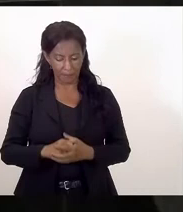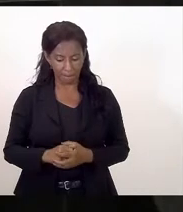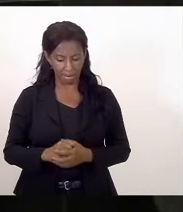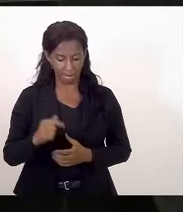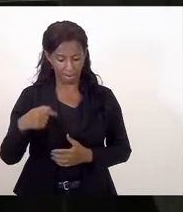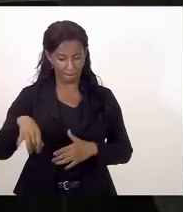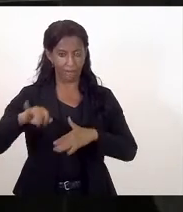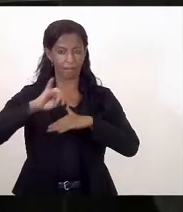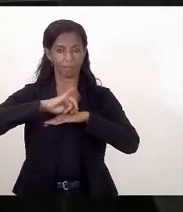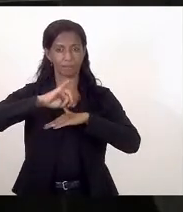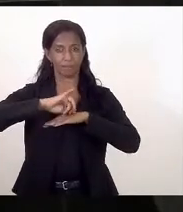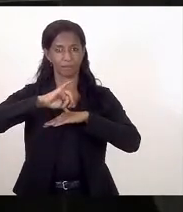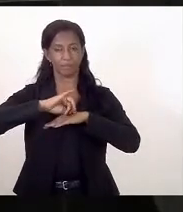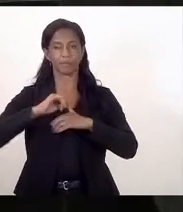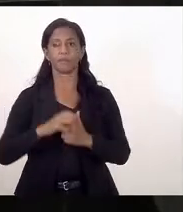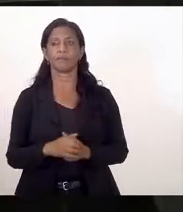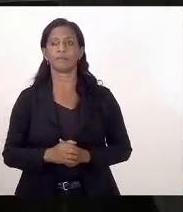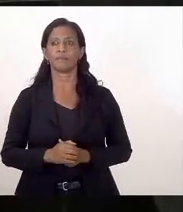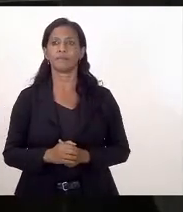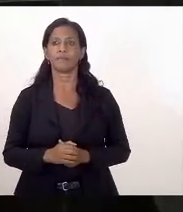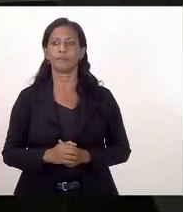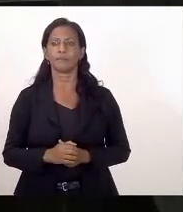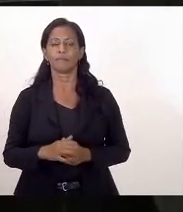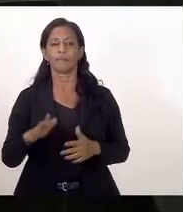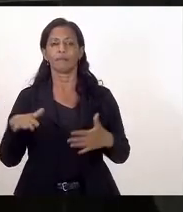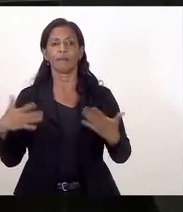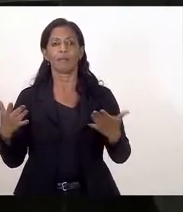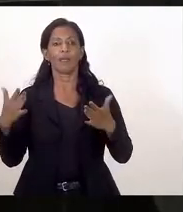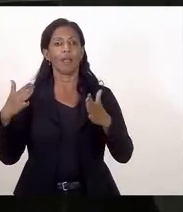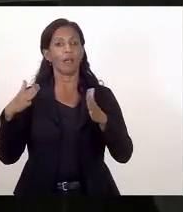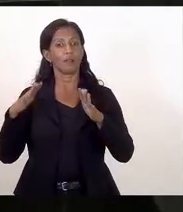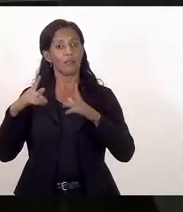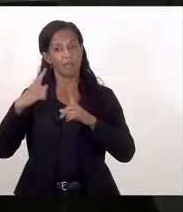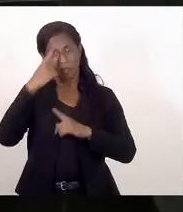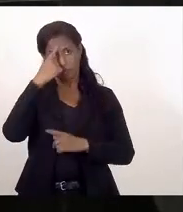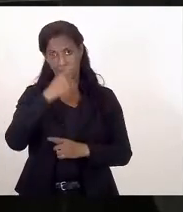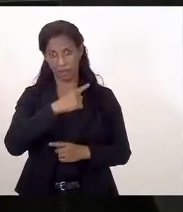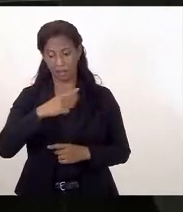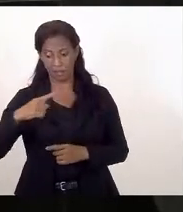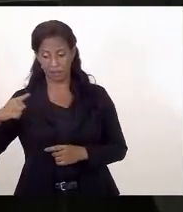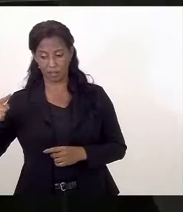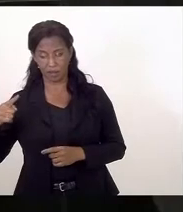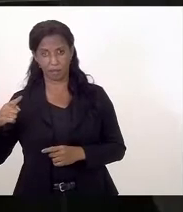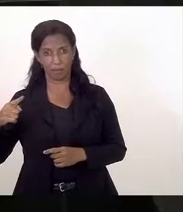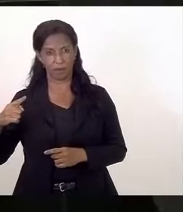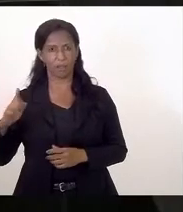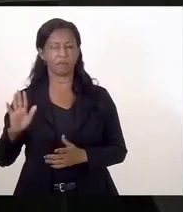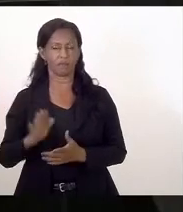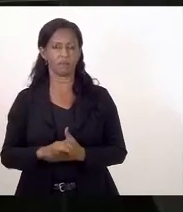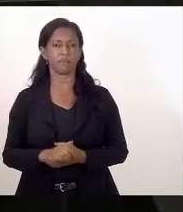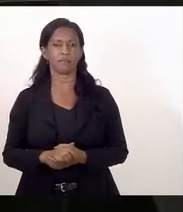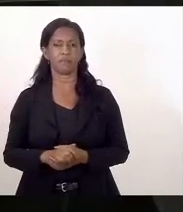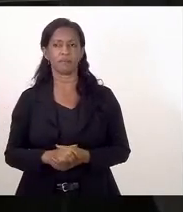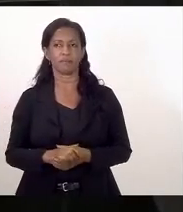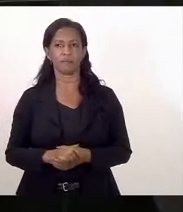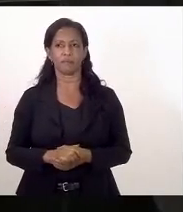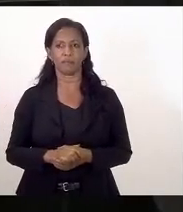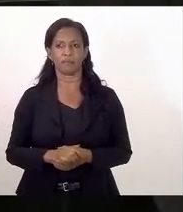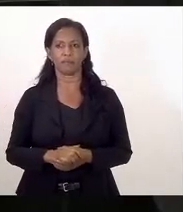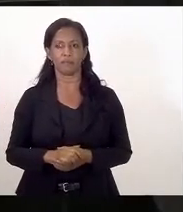capital, até o final dessa semana, como já aconteceu com São Paulo, capital, por exemplo,